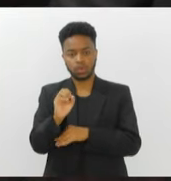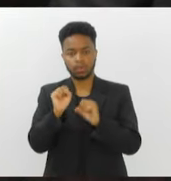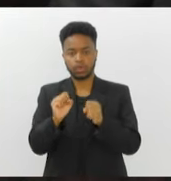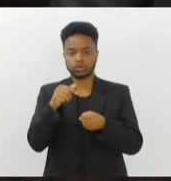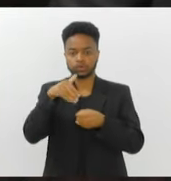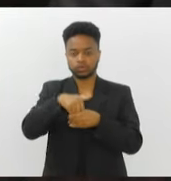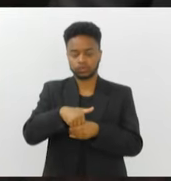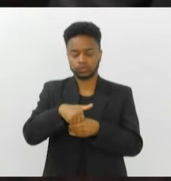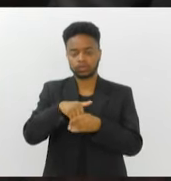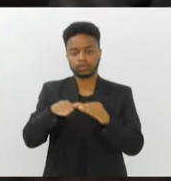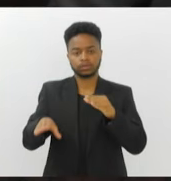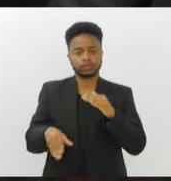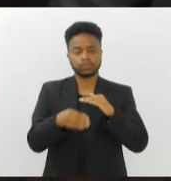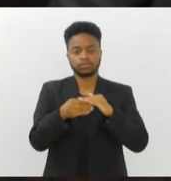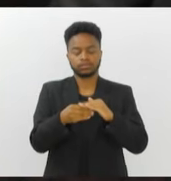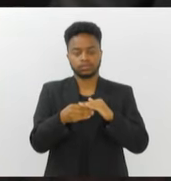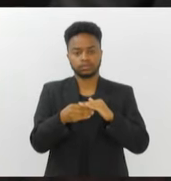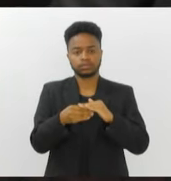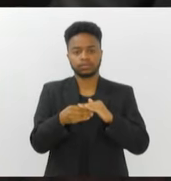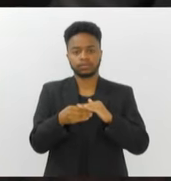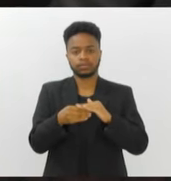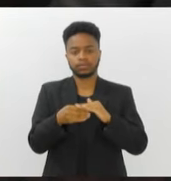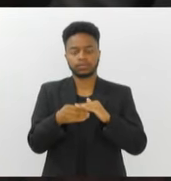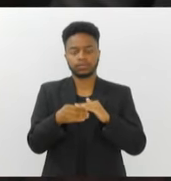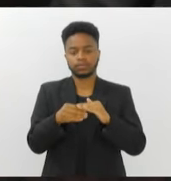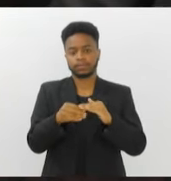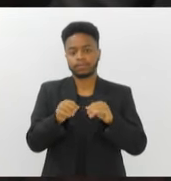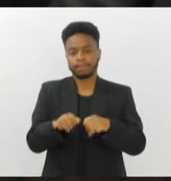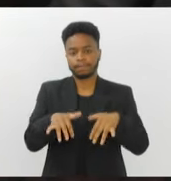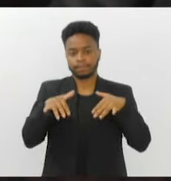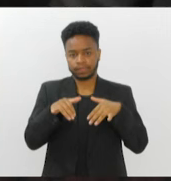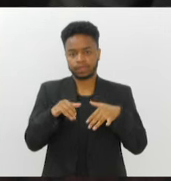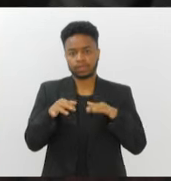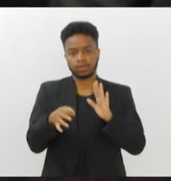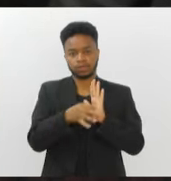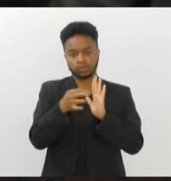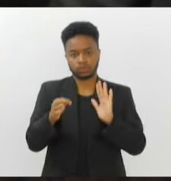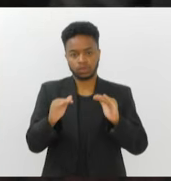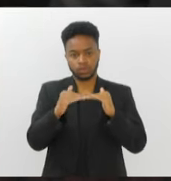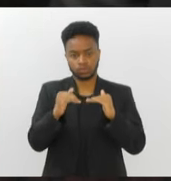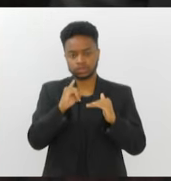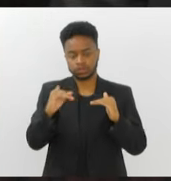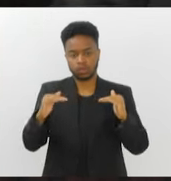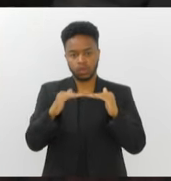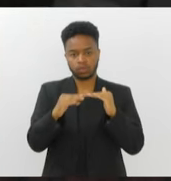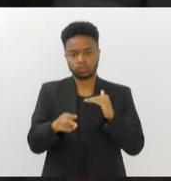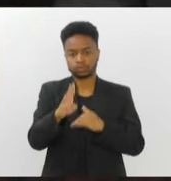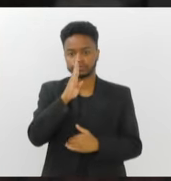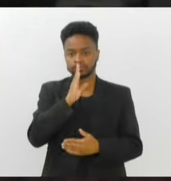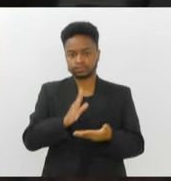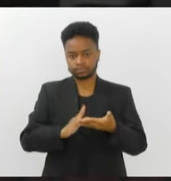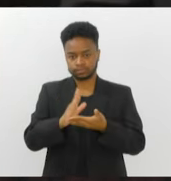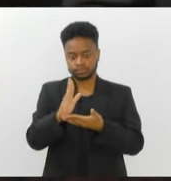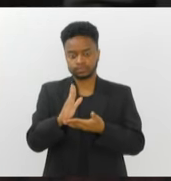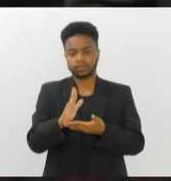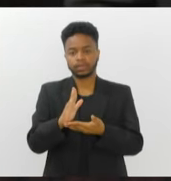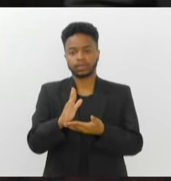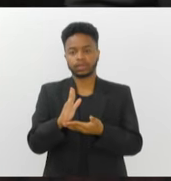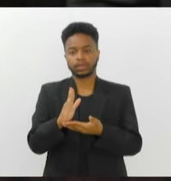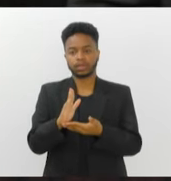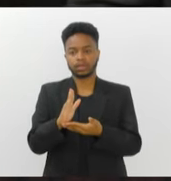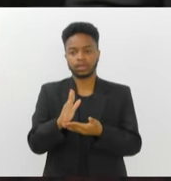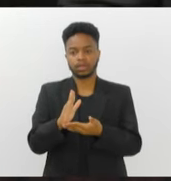as emendas de plenário com parecer favorável. Senhores que aprovam, permaneçam como estão. Aprovado. Em votação, projeto